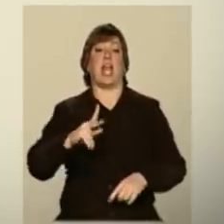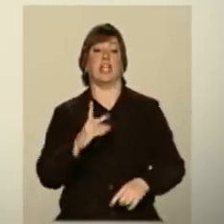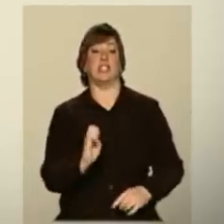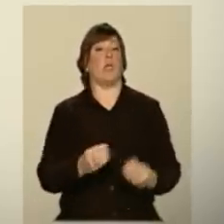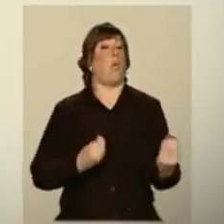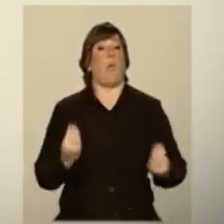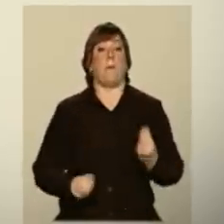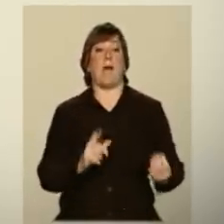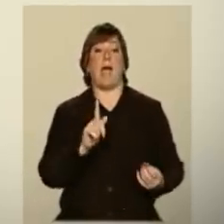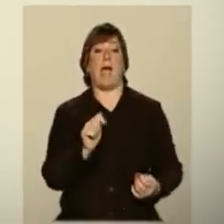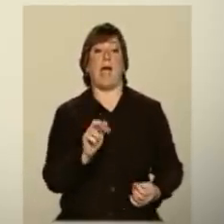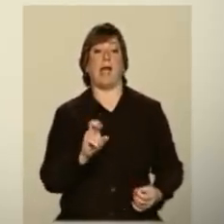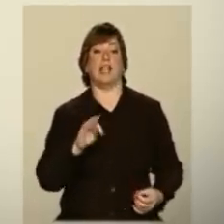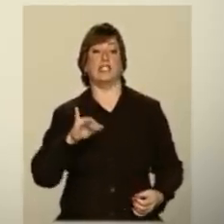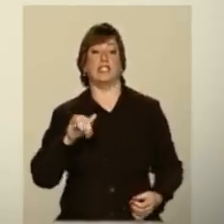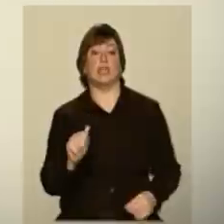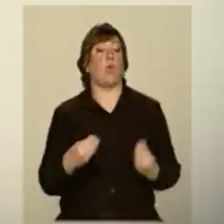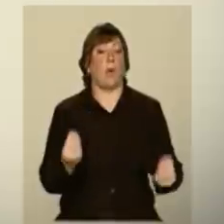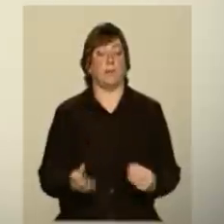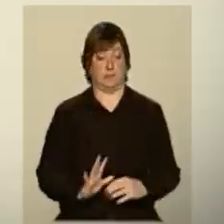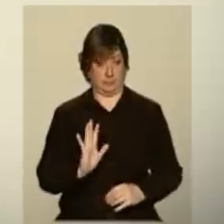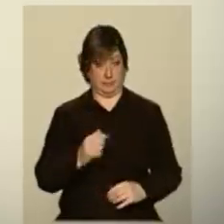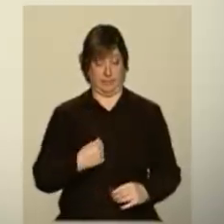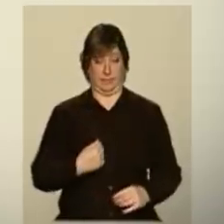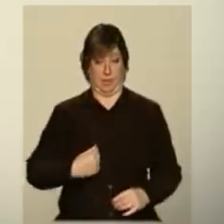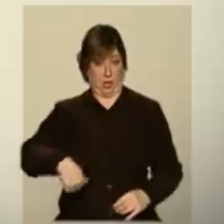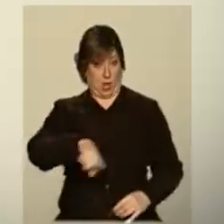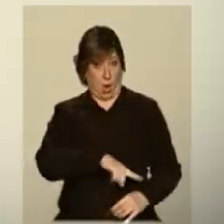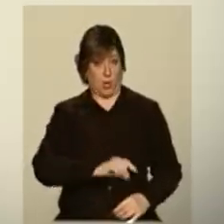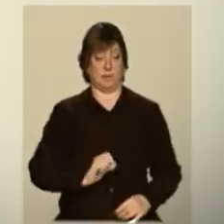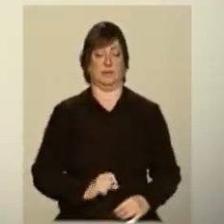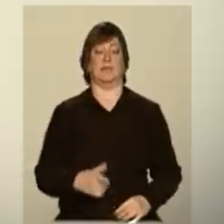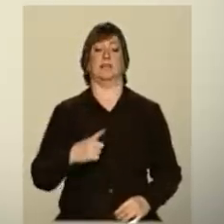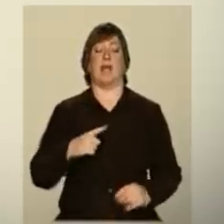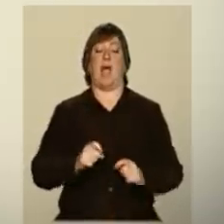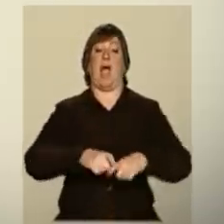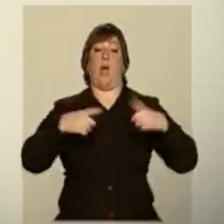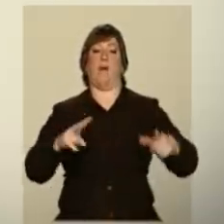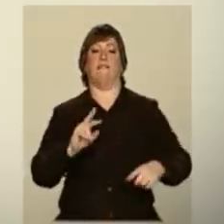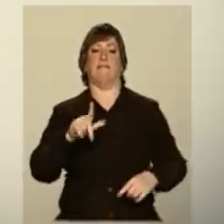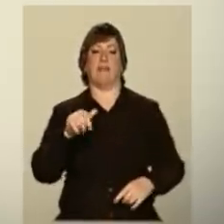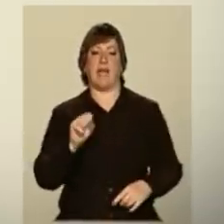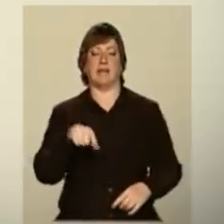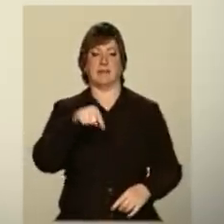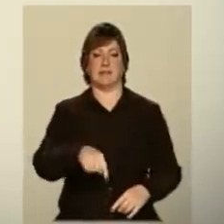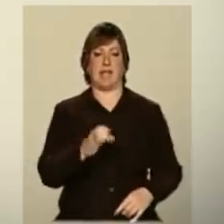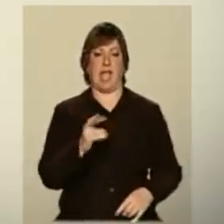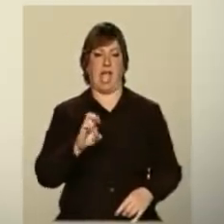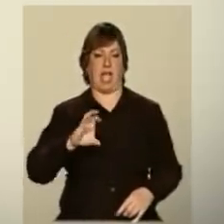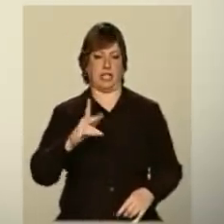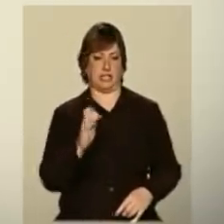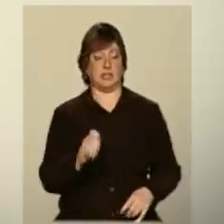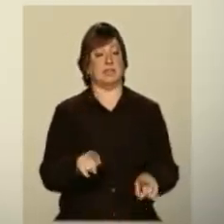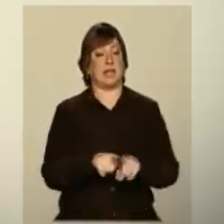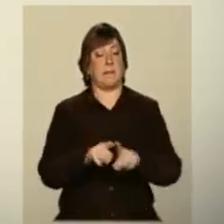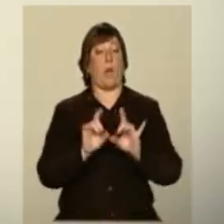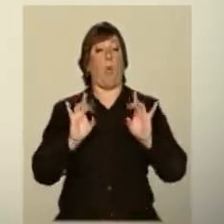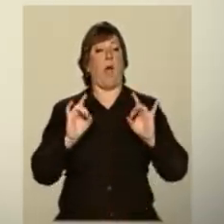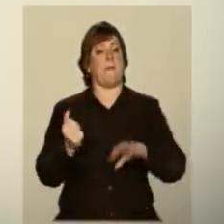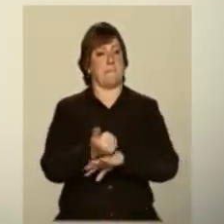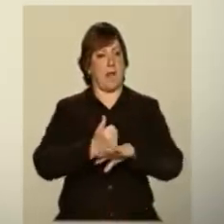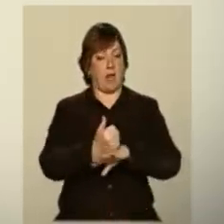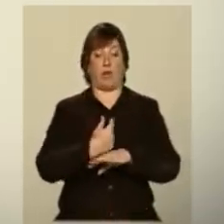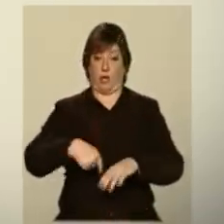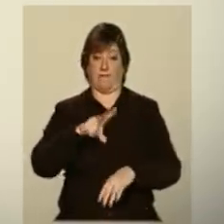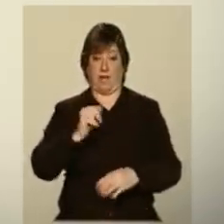estamos aumentando o número de vagas e estamos melhorando a qualidade do atendimento de nossas creches nós vamos